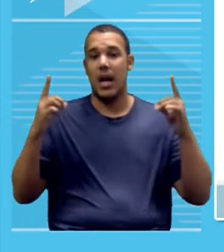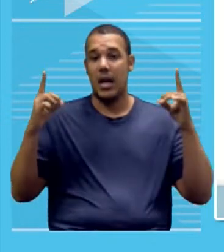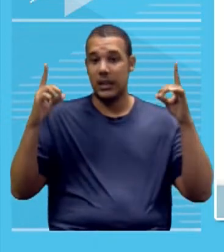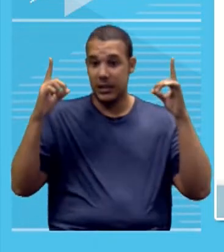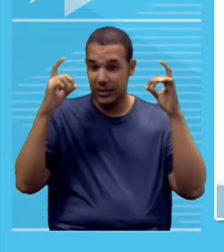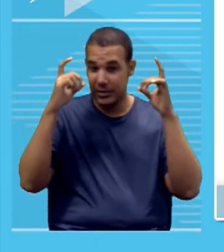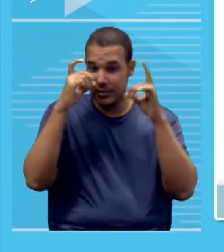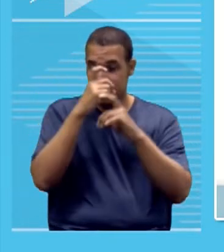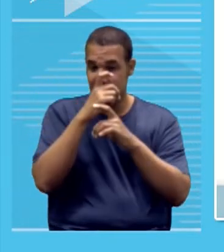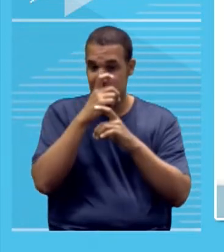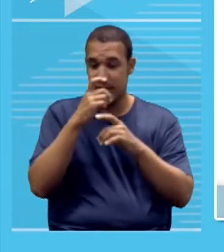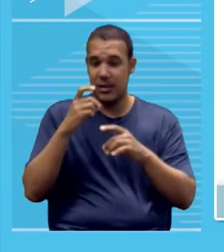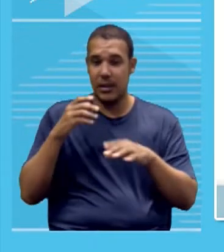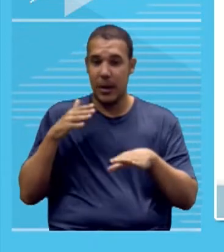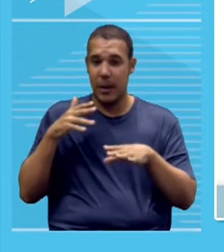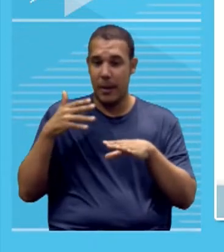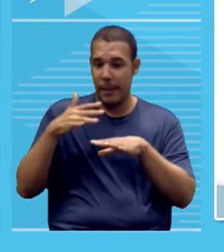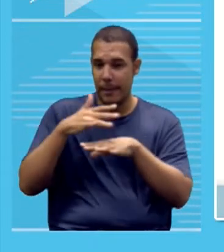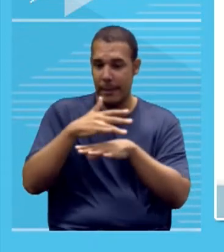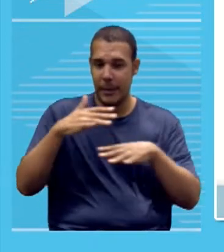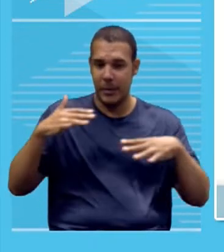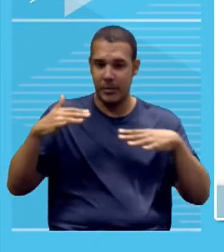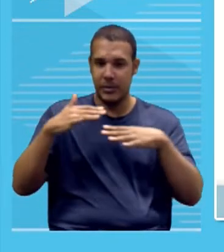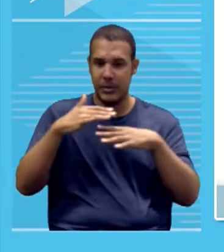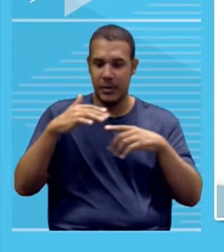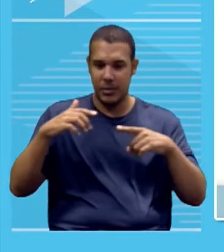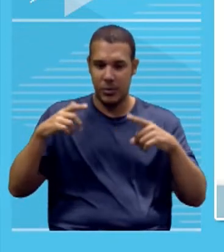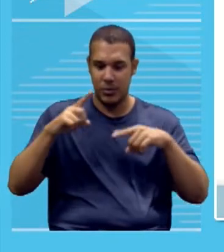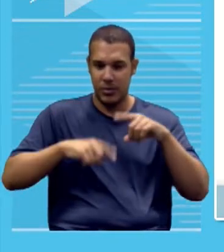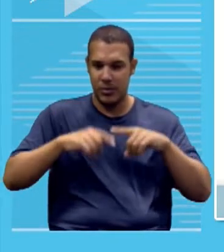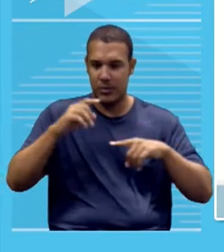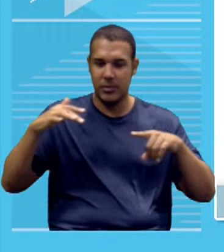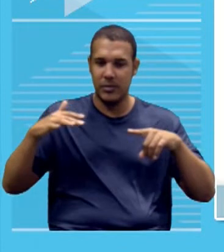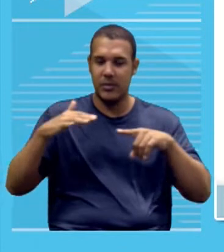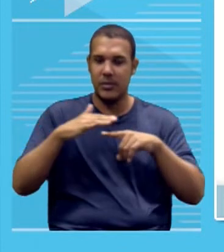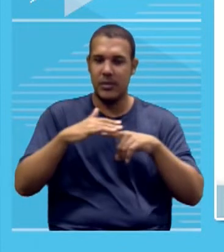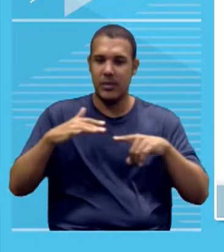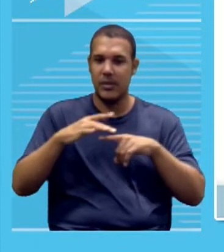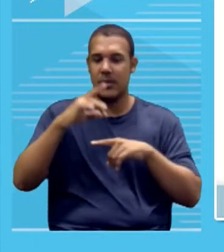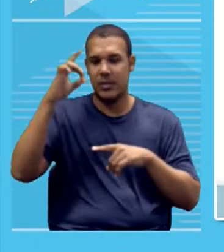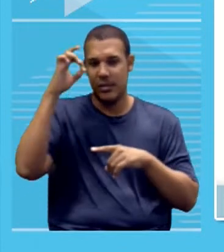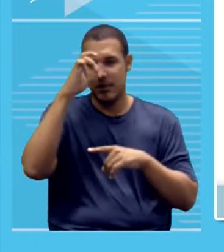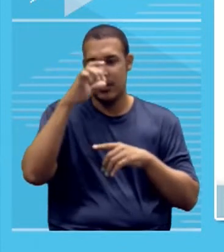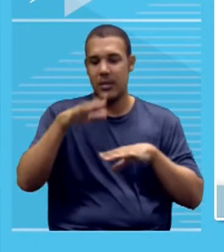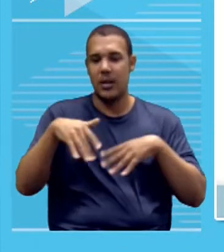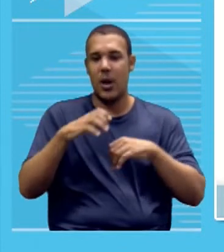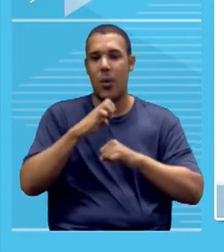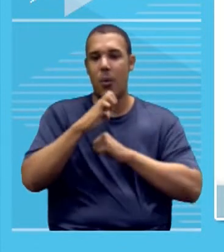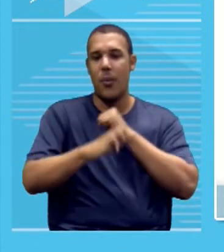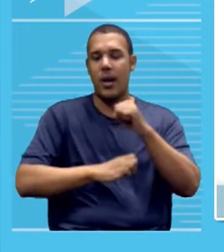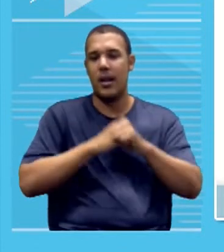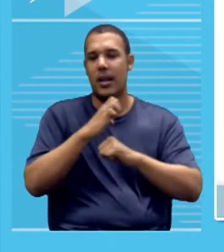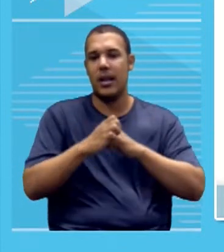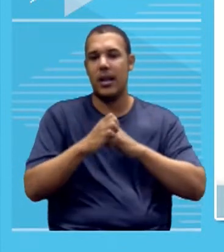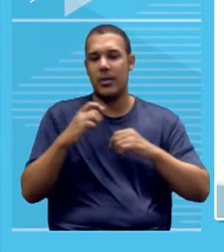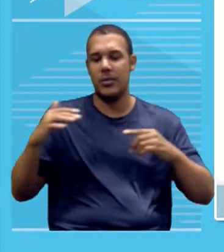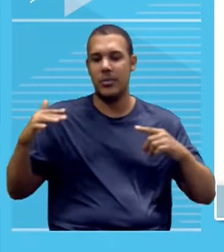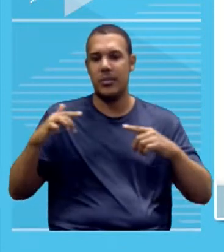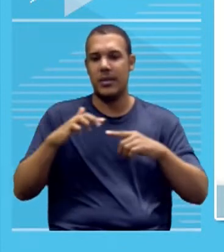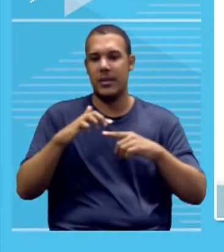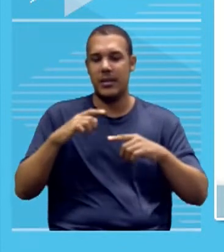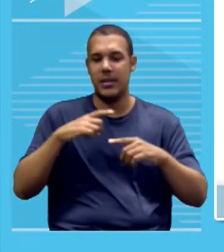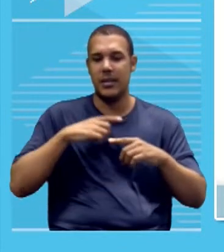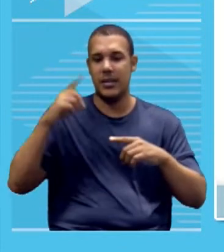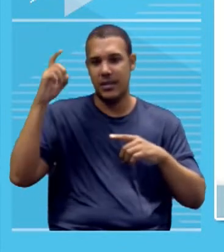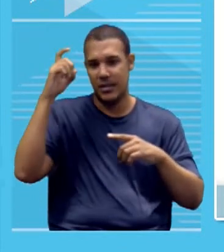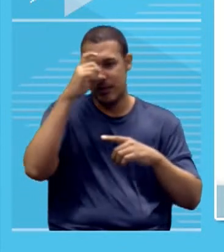dificuldade de você passar por esse material. Então, como os elétrons têm muita dificuldade em passar por esse material, você